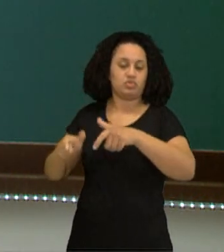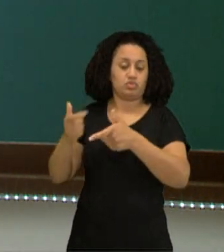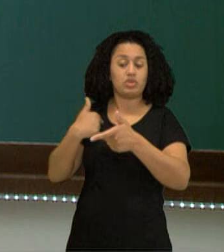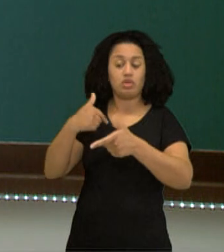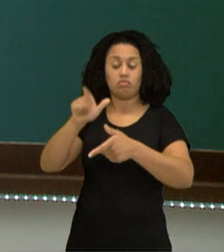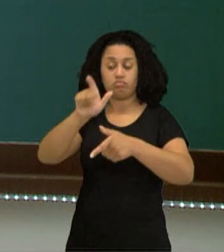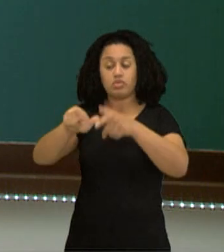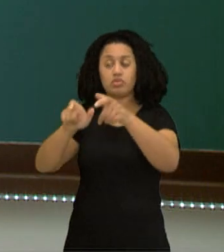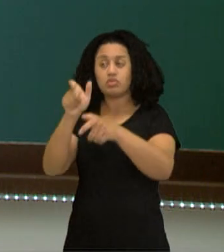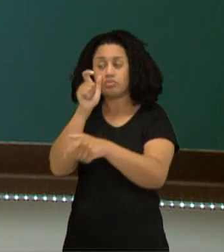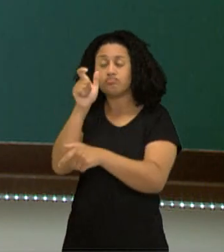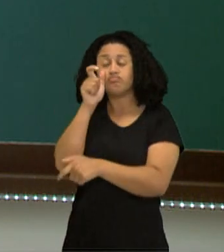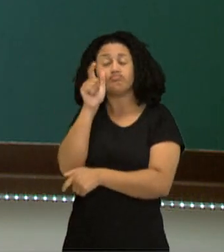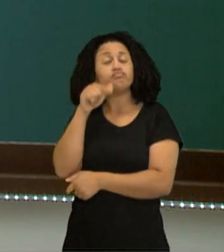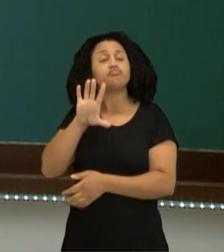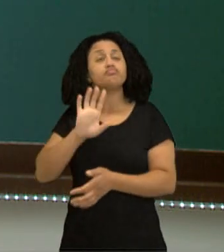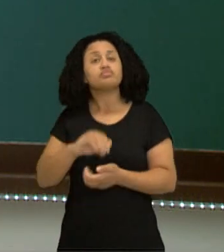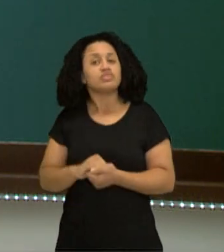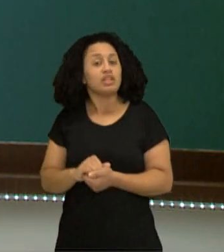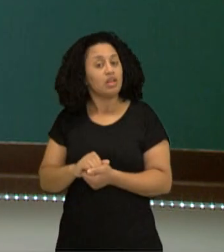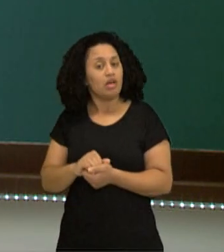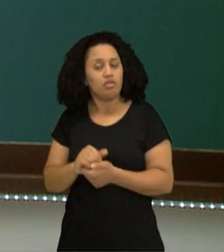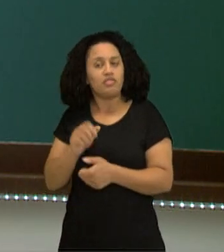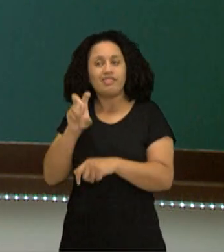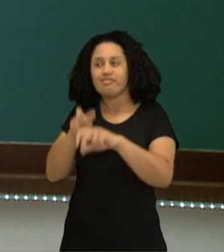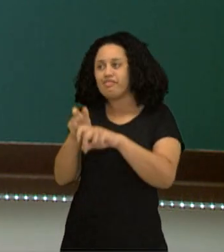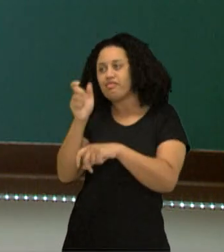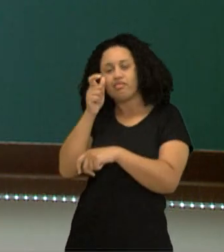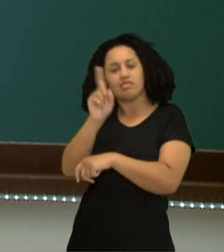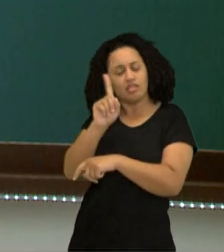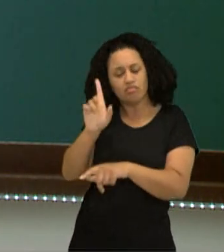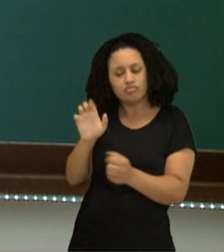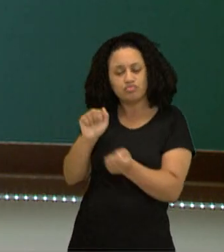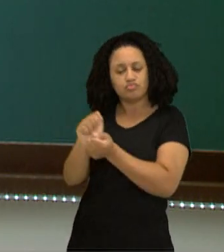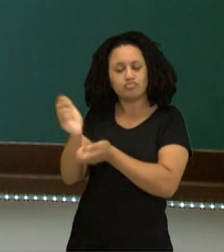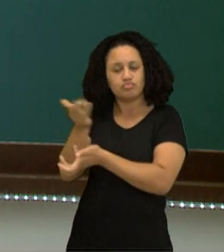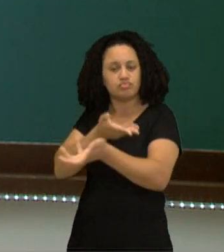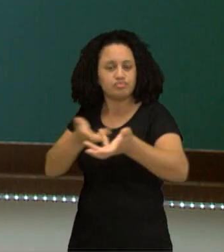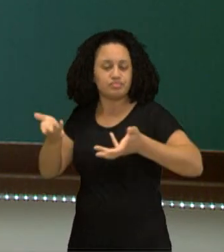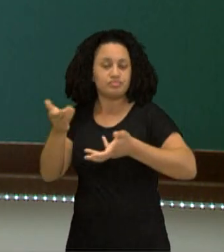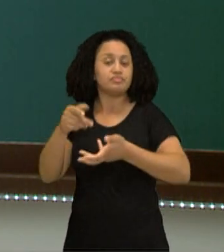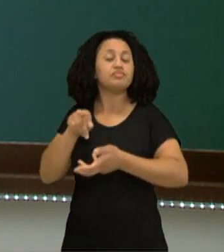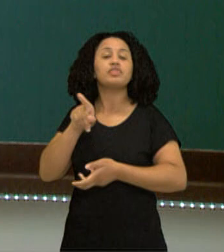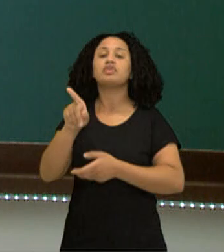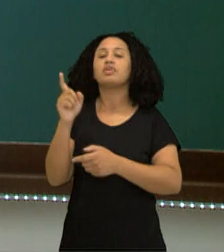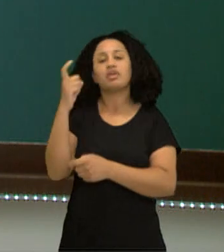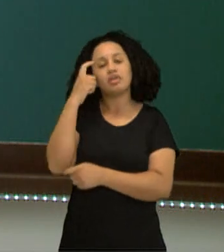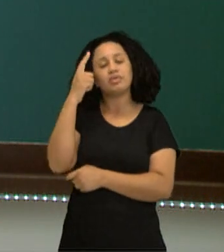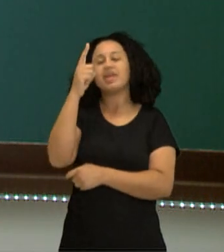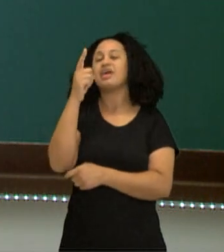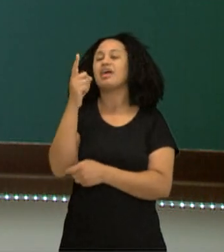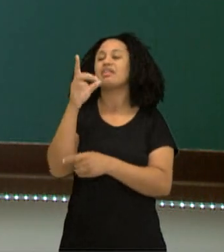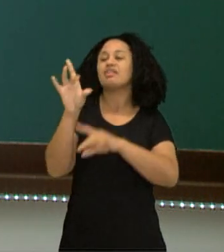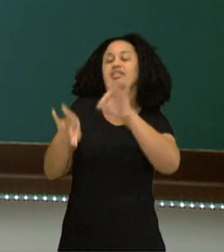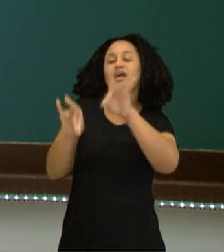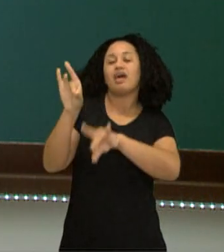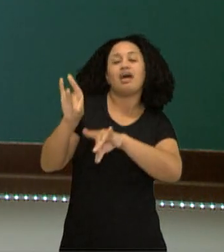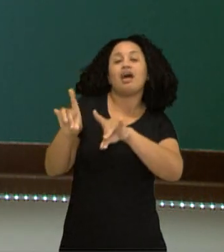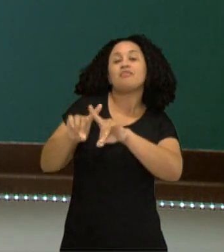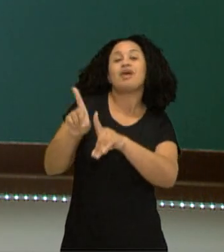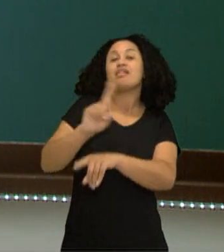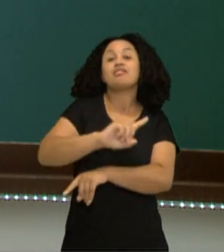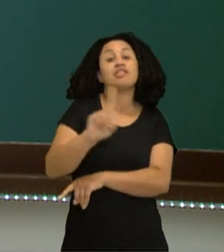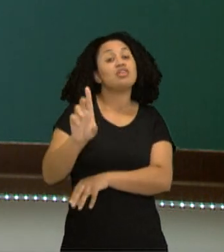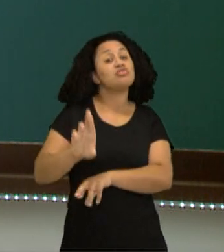vai poder intervir no que está acontecendo. O happening parte de uma ideia teatral, mas ele não é